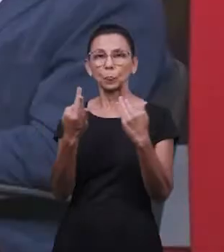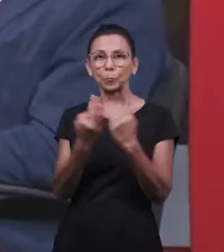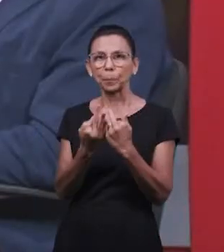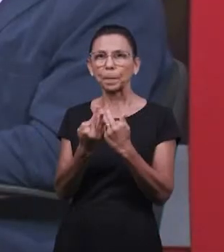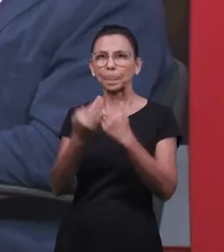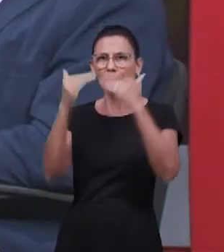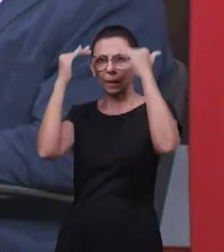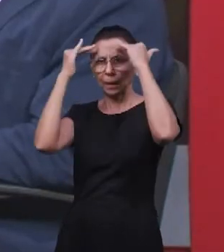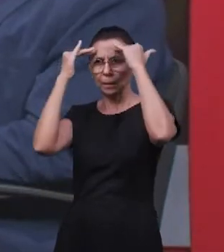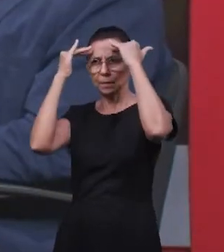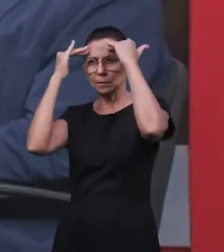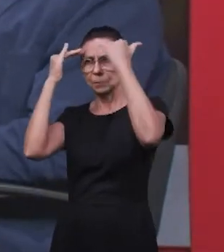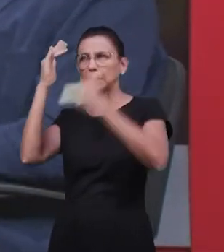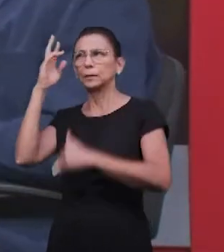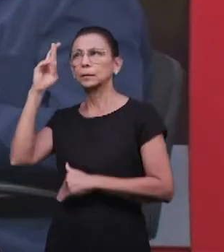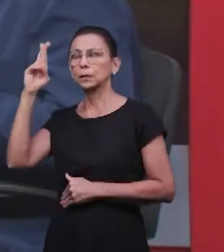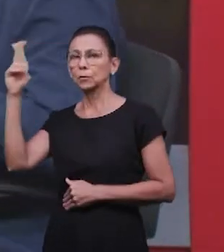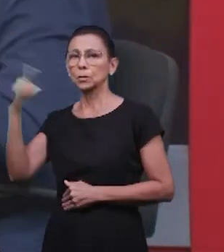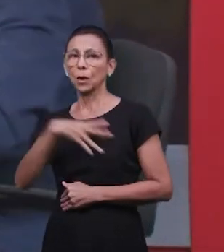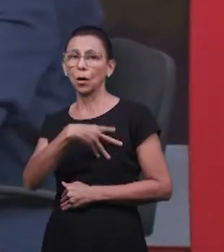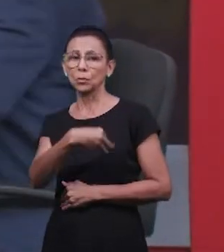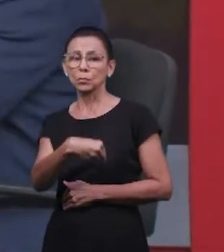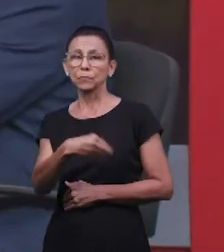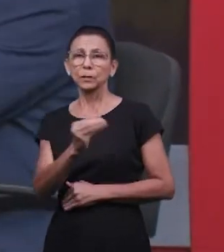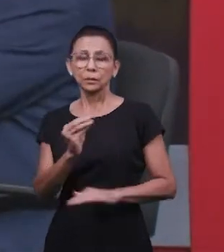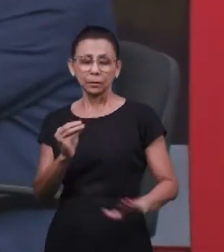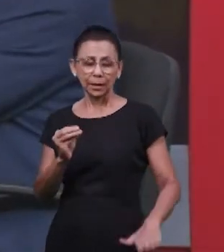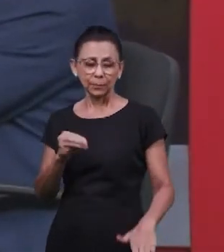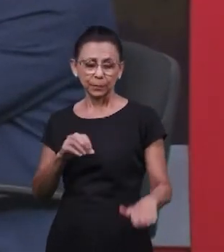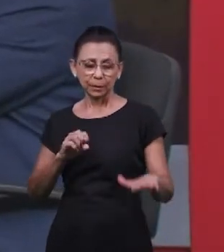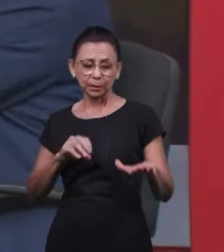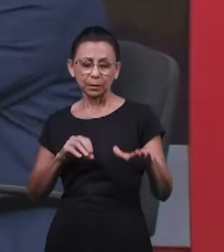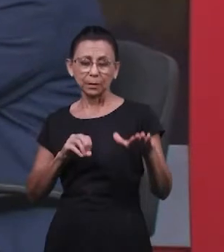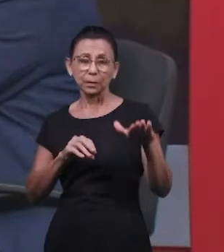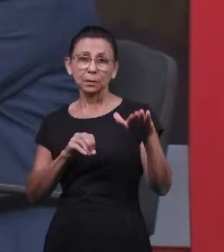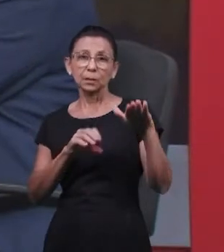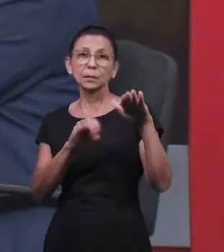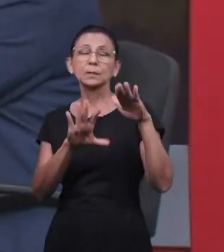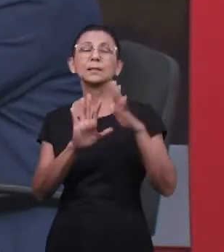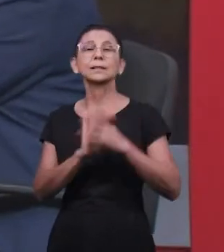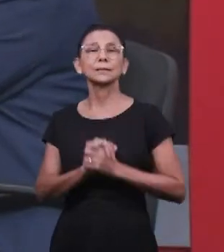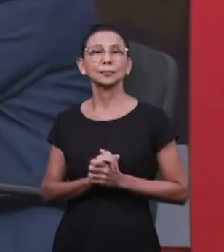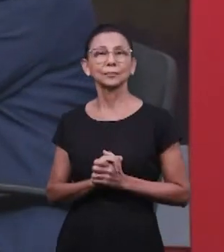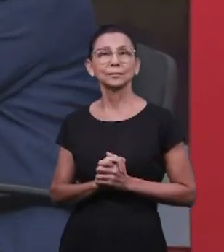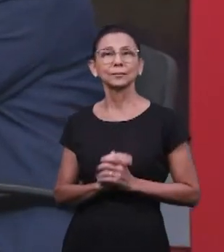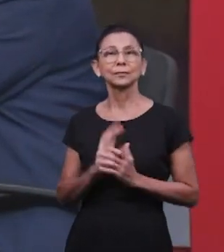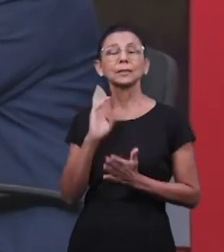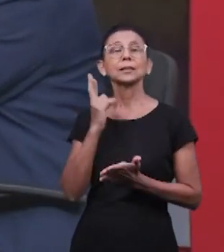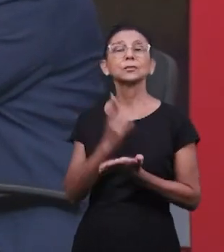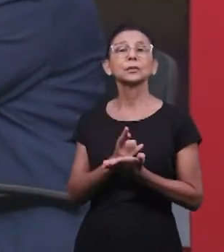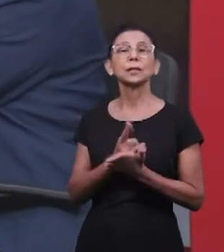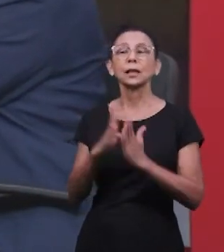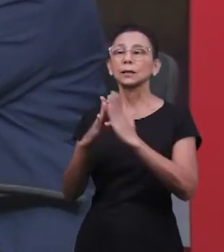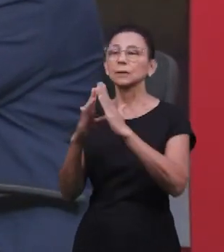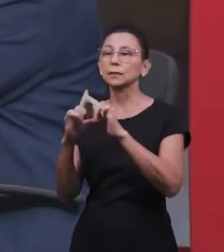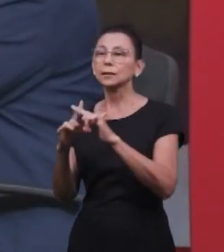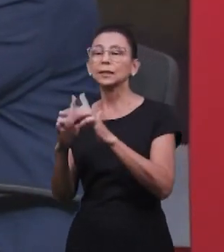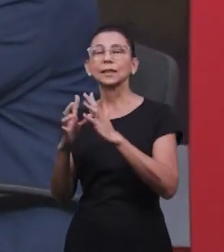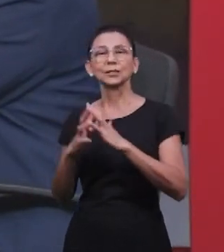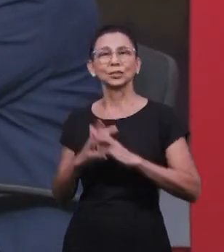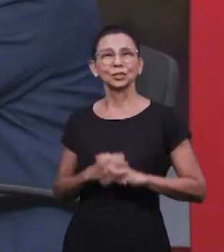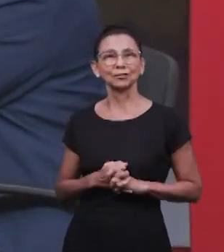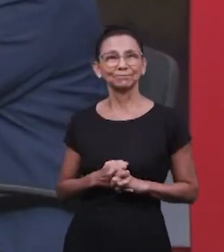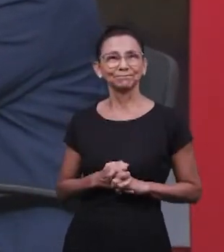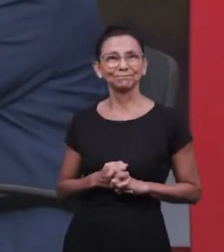isso aos filhos desde pequeno. Como que é a família? Como que é a igreja? Crianças que chegam na igreja temendo o Senhor,